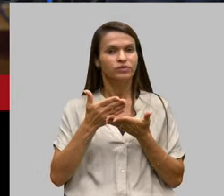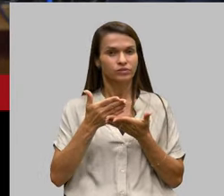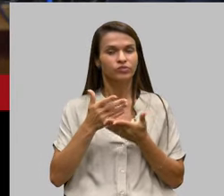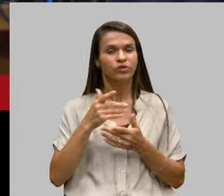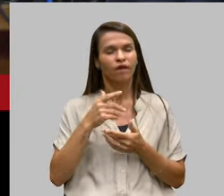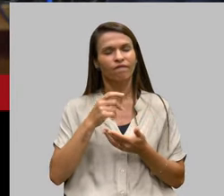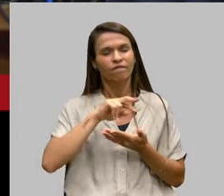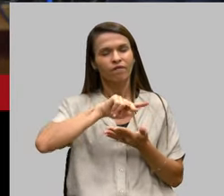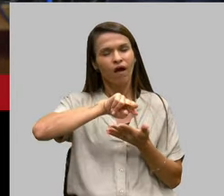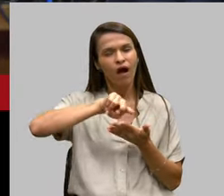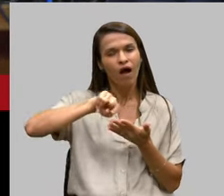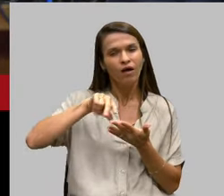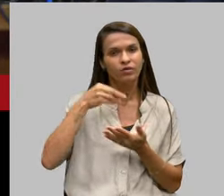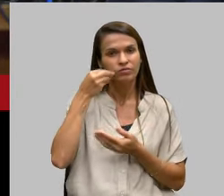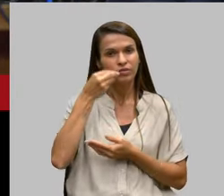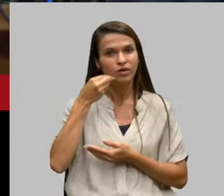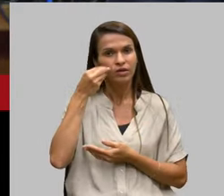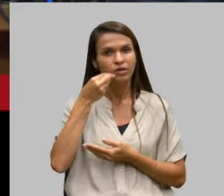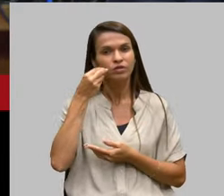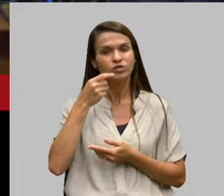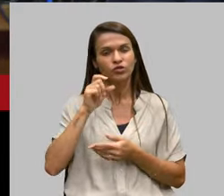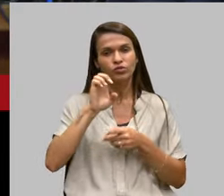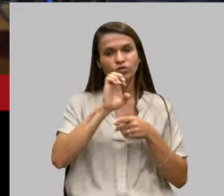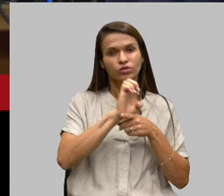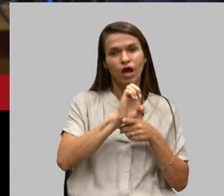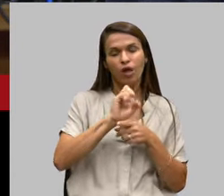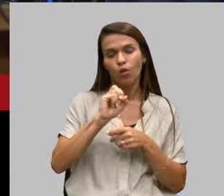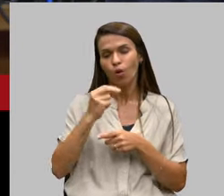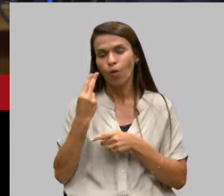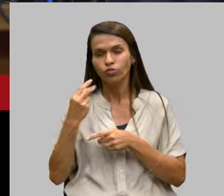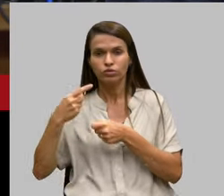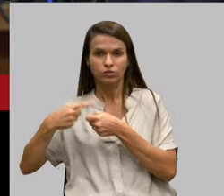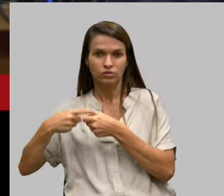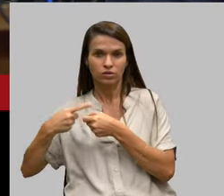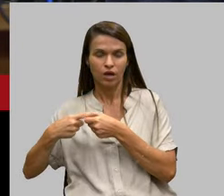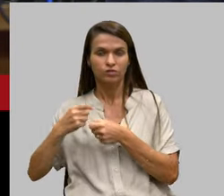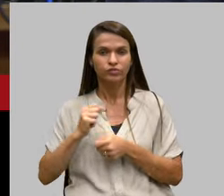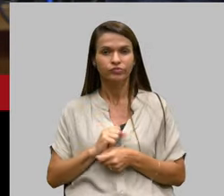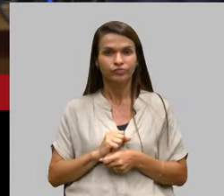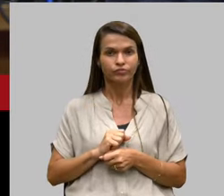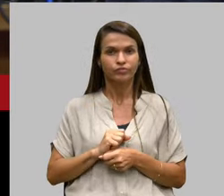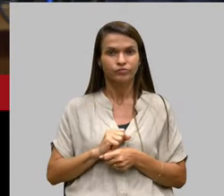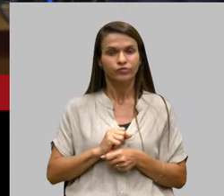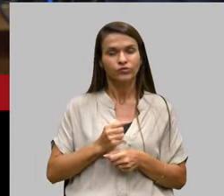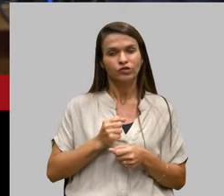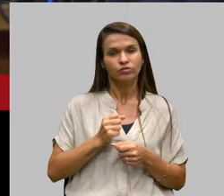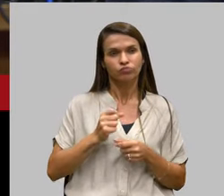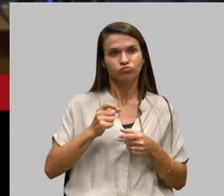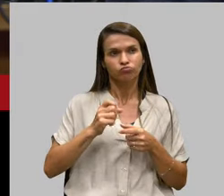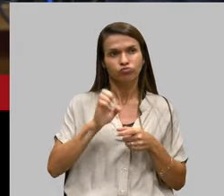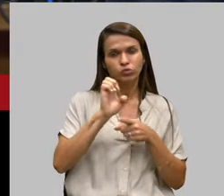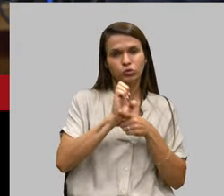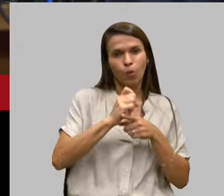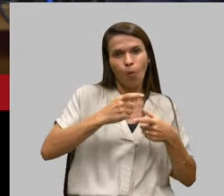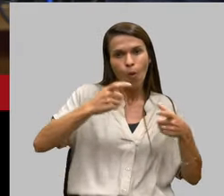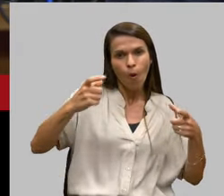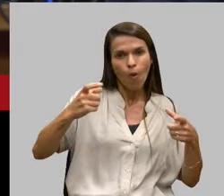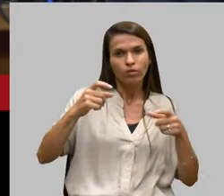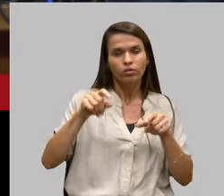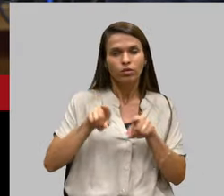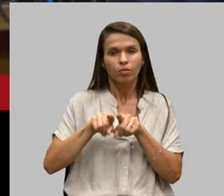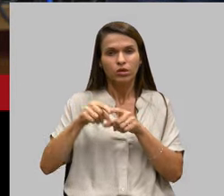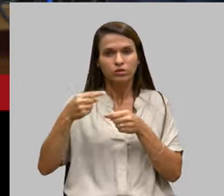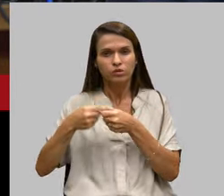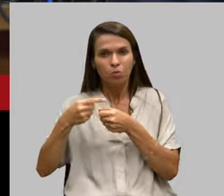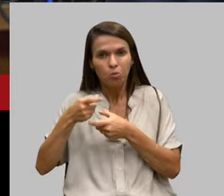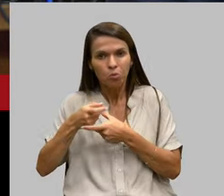experiências exitosas sejam de estado sejam de municípios eh de grandes estados do dos de de pequenos municípios a gente tem